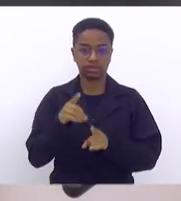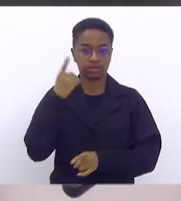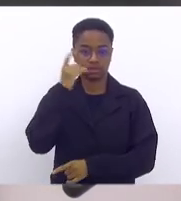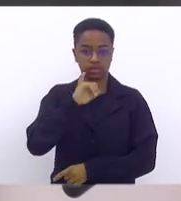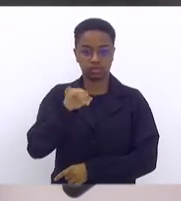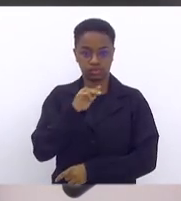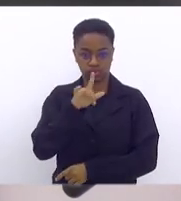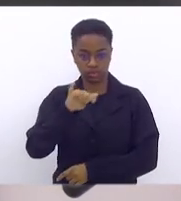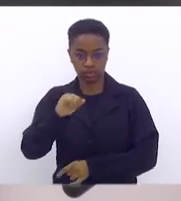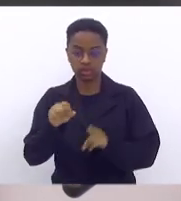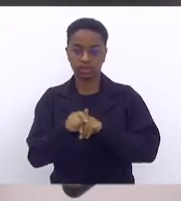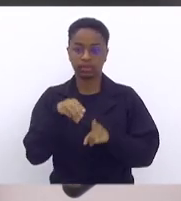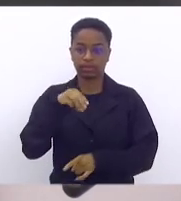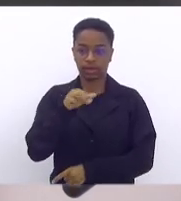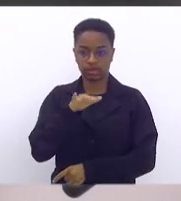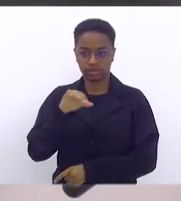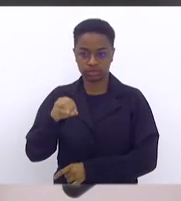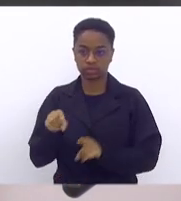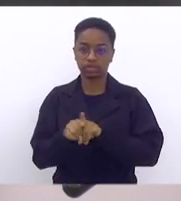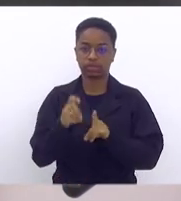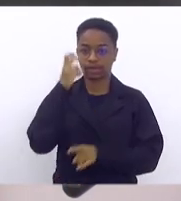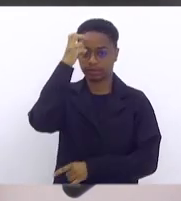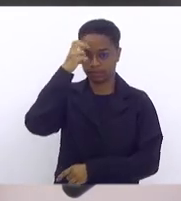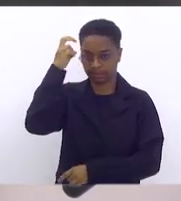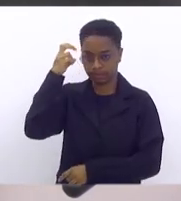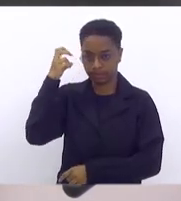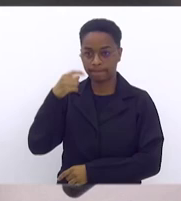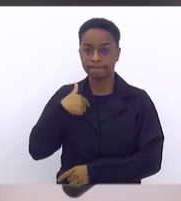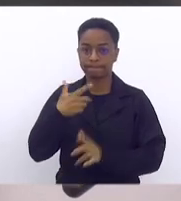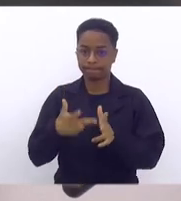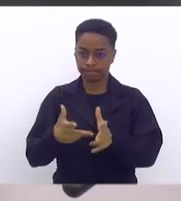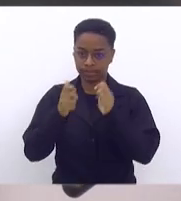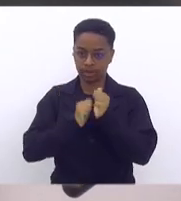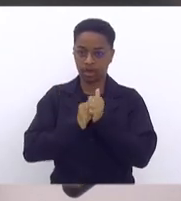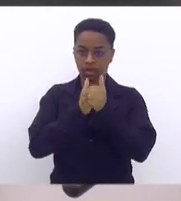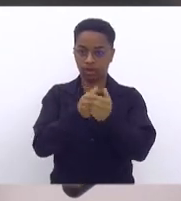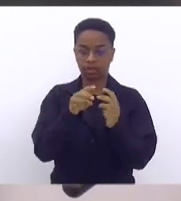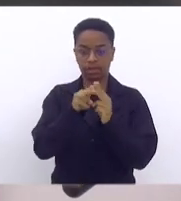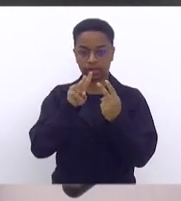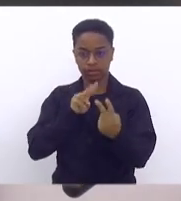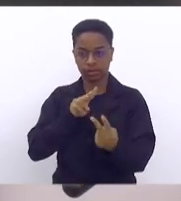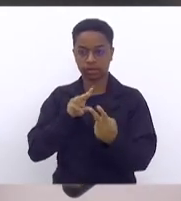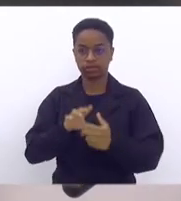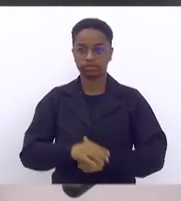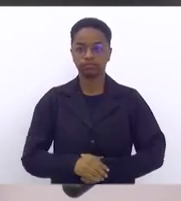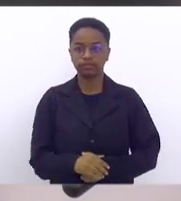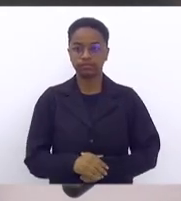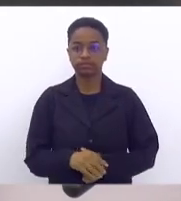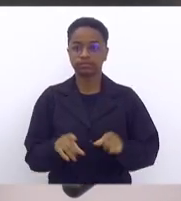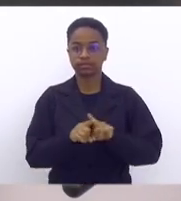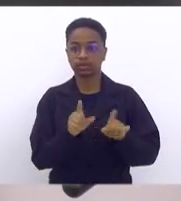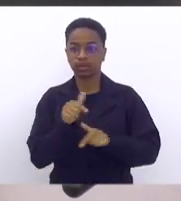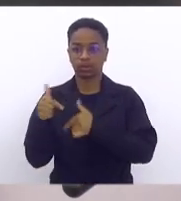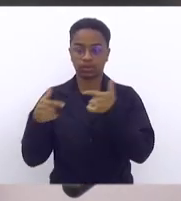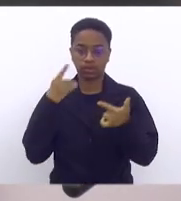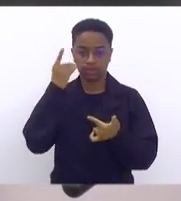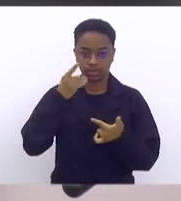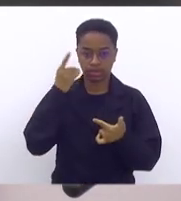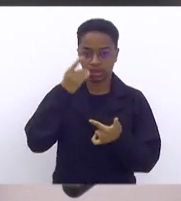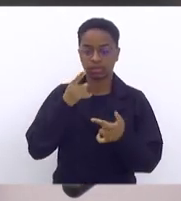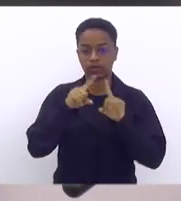Júlio Rocha, deputado Márcio Galberto, deputada Verônica Lima, que eu vejo que acompanha virtualmente, demais deputadas e